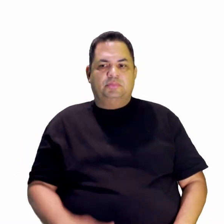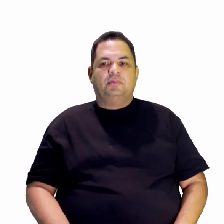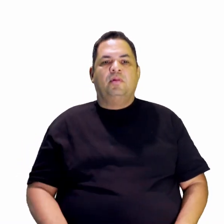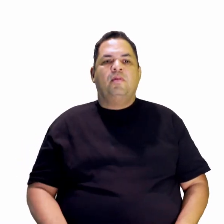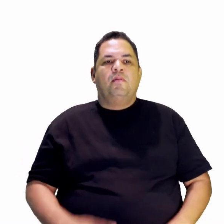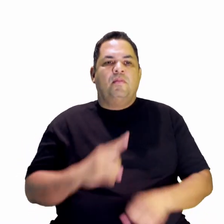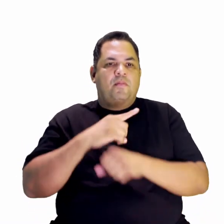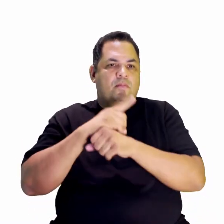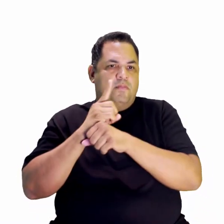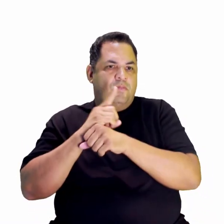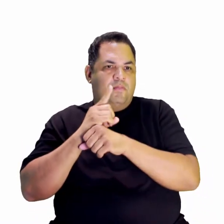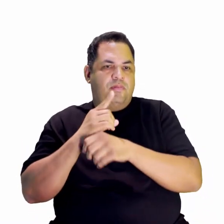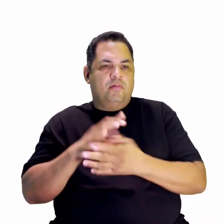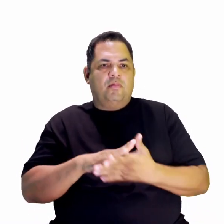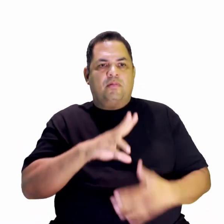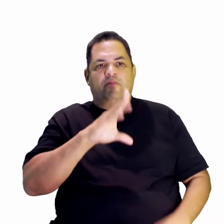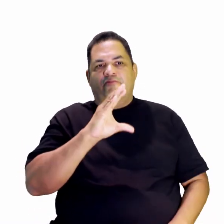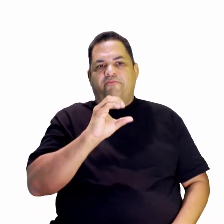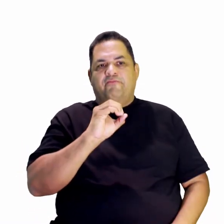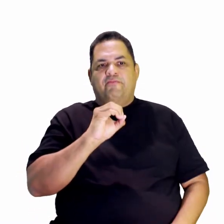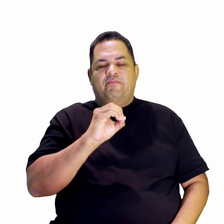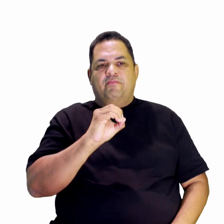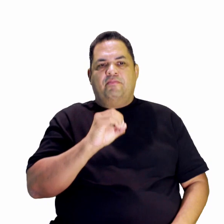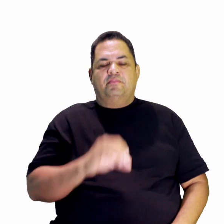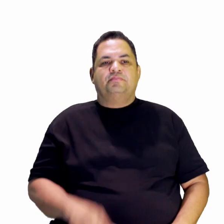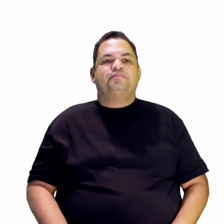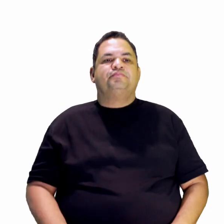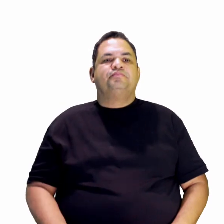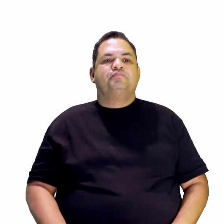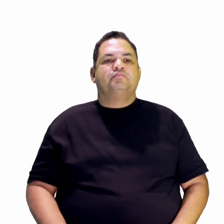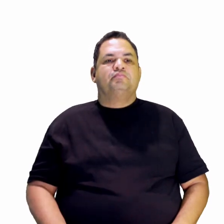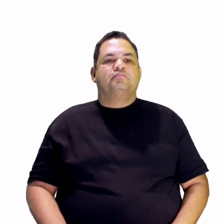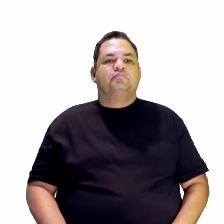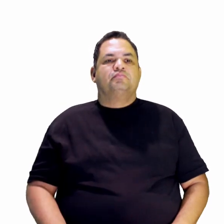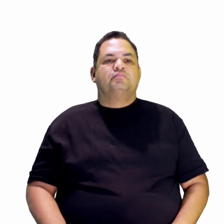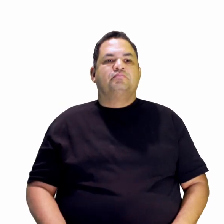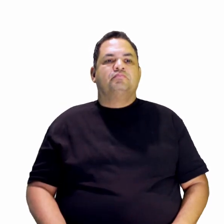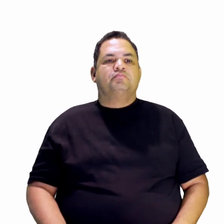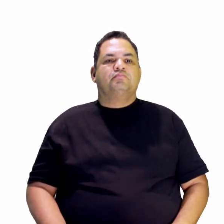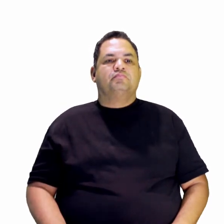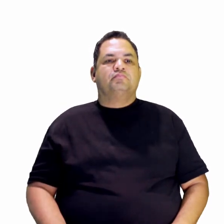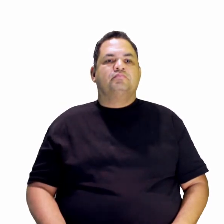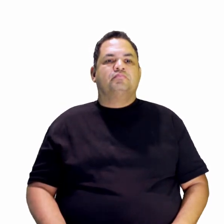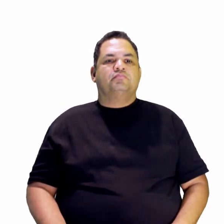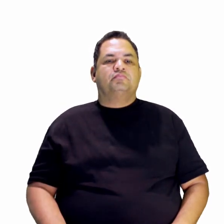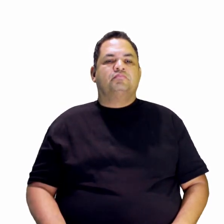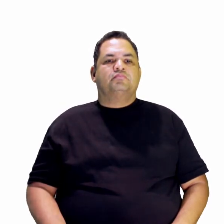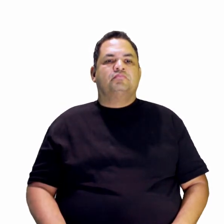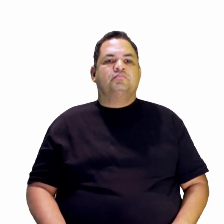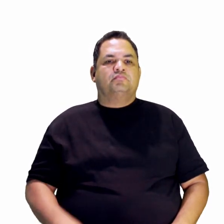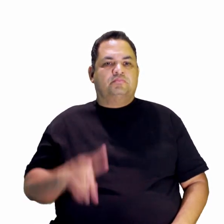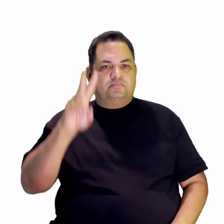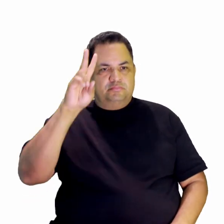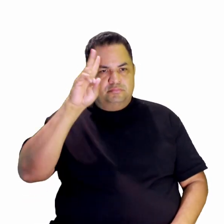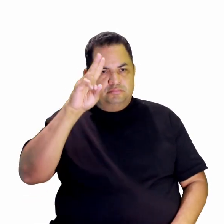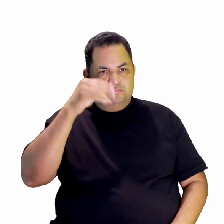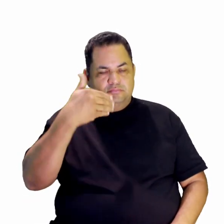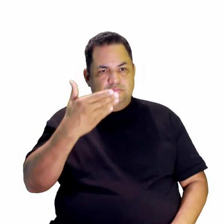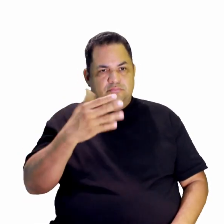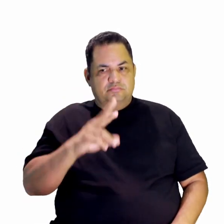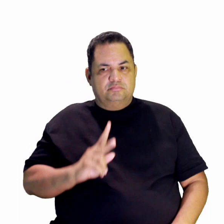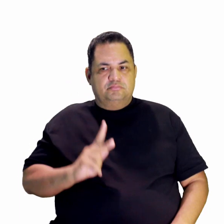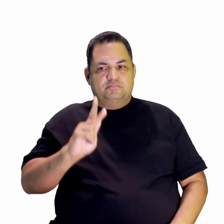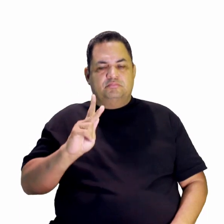Então, vamos calcular. Olha aí, a equação normal, né, do momento uniformemente variado. Lembrando que quilômetros por hora, o tempo